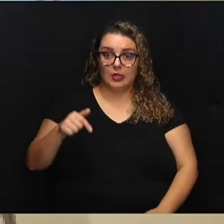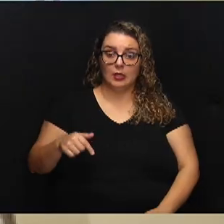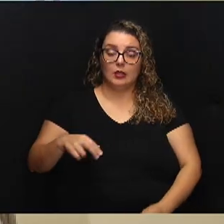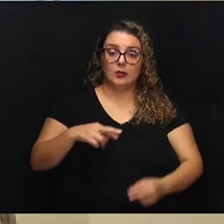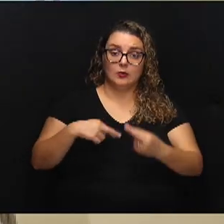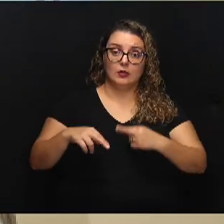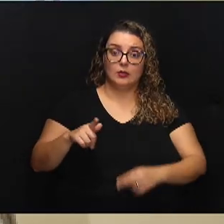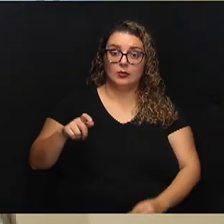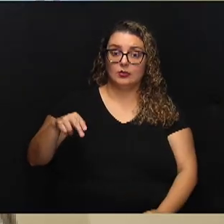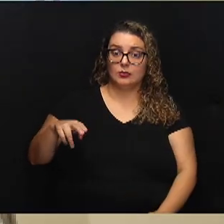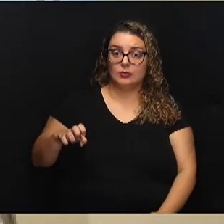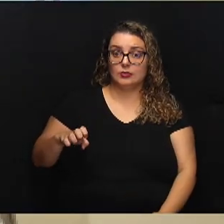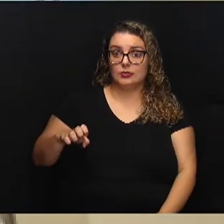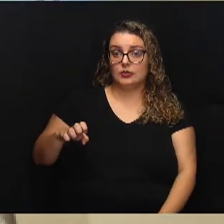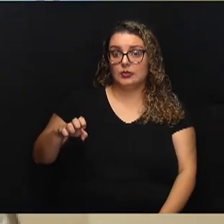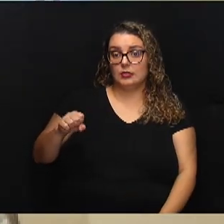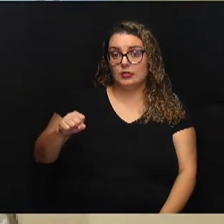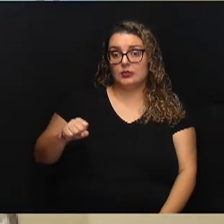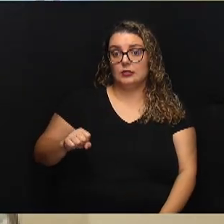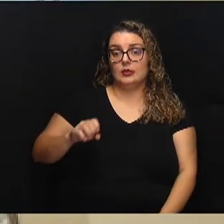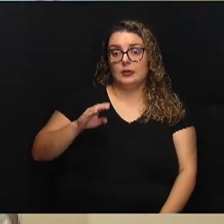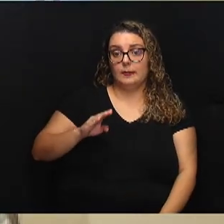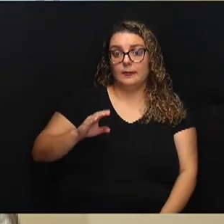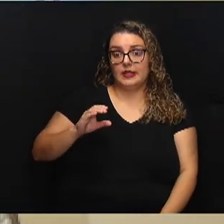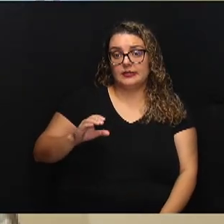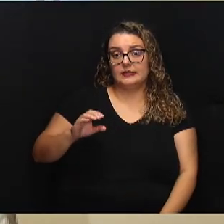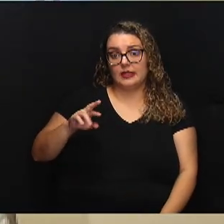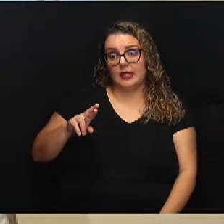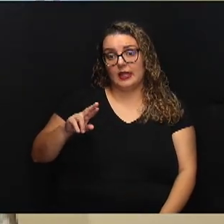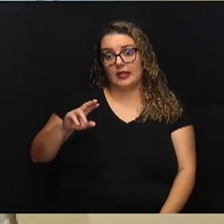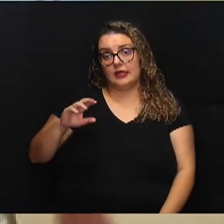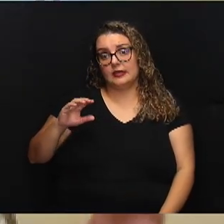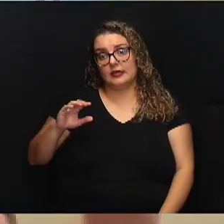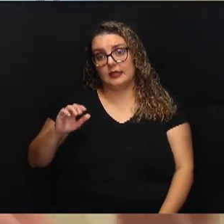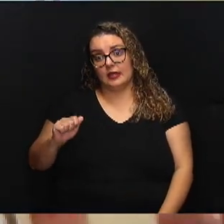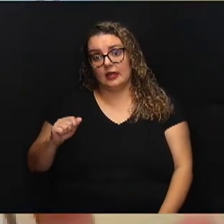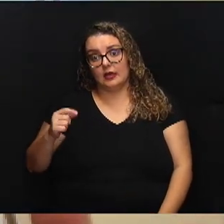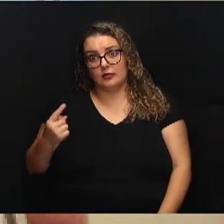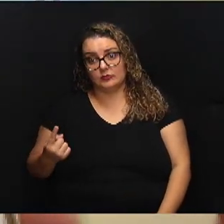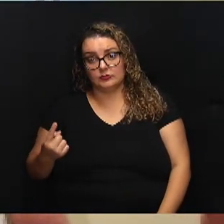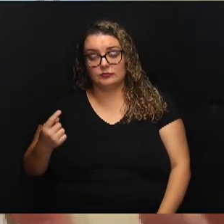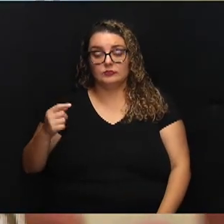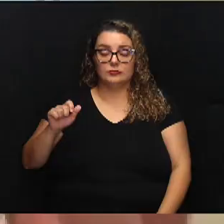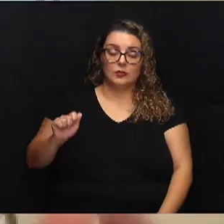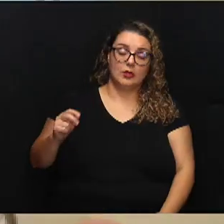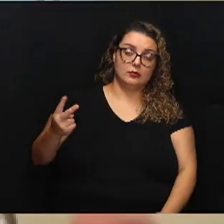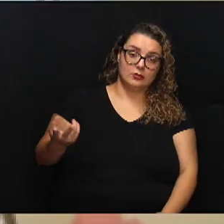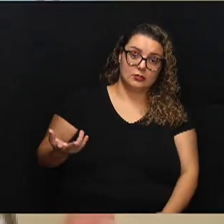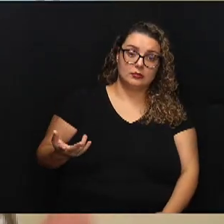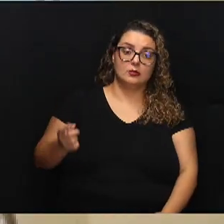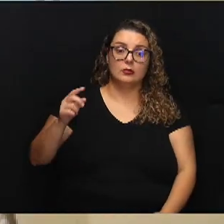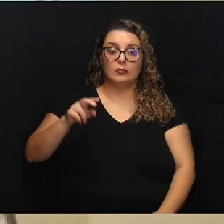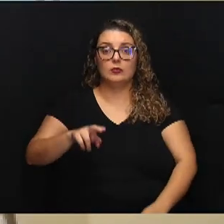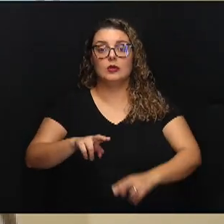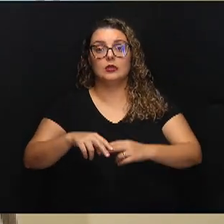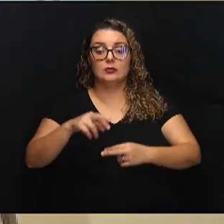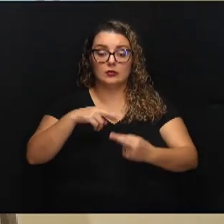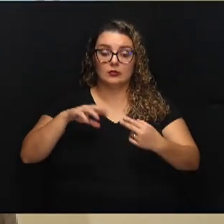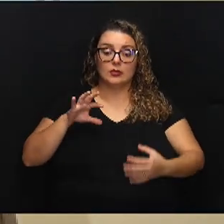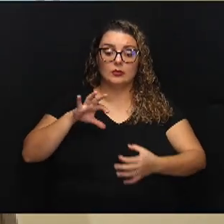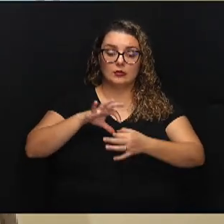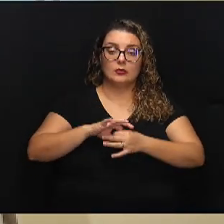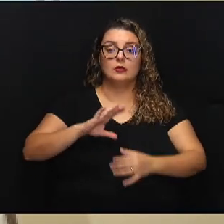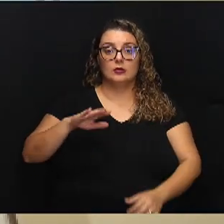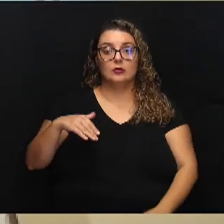dos genes BRCA1 e BRCA2. Por esse motivo, essa questão, ela é tão interligada que